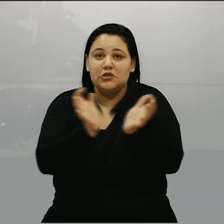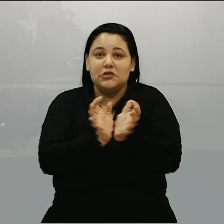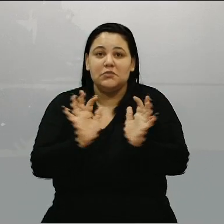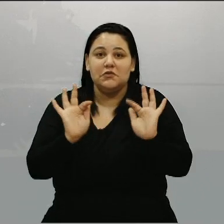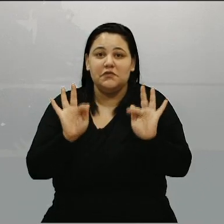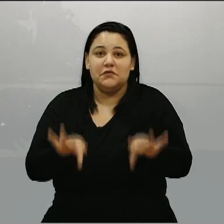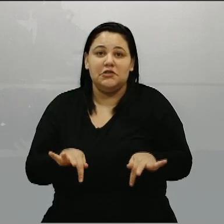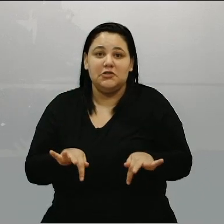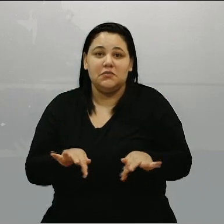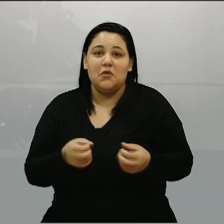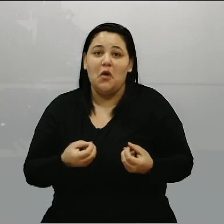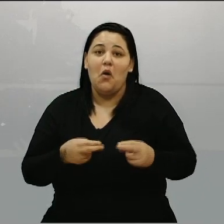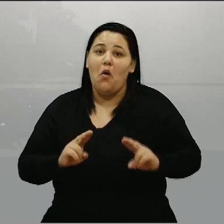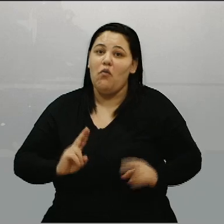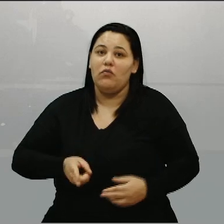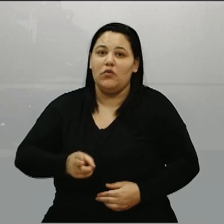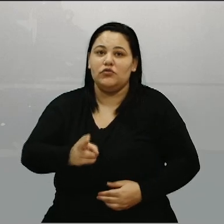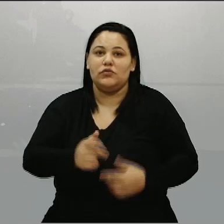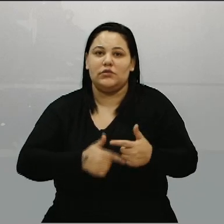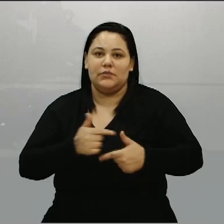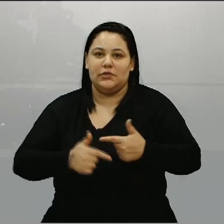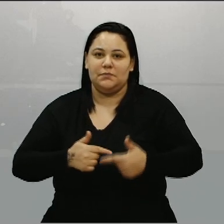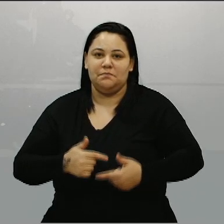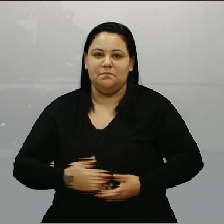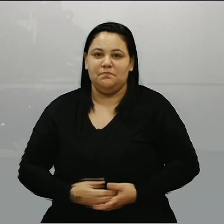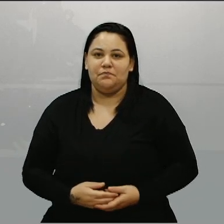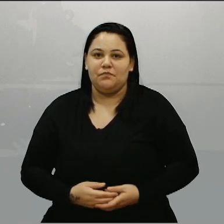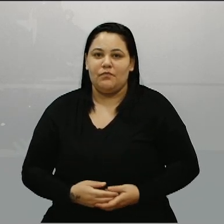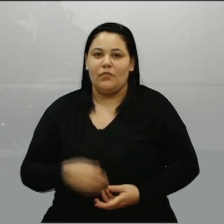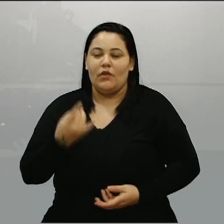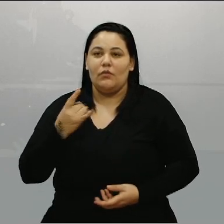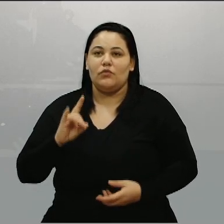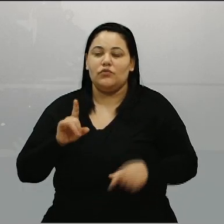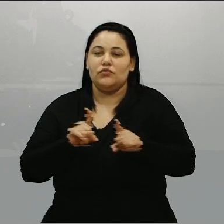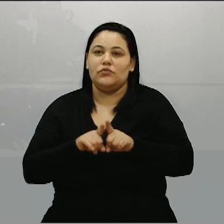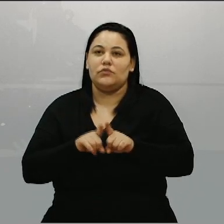ou ela vai continuar trabalhando. E por último,